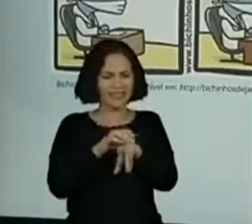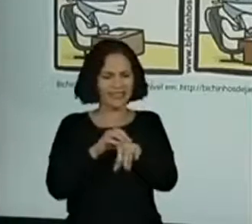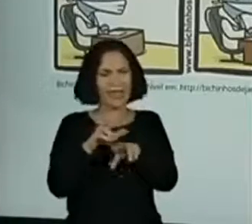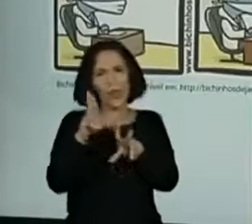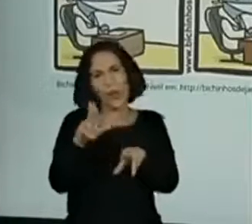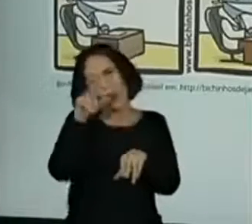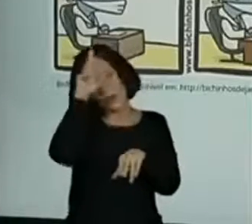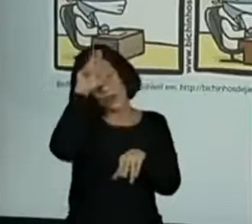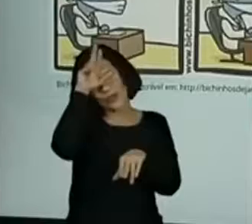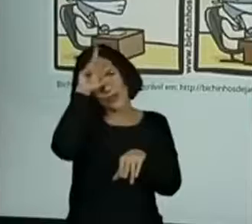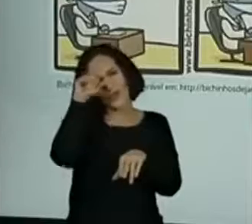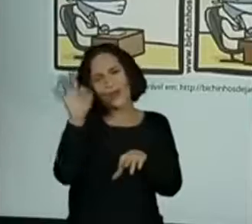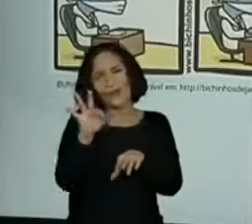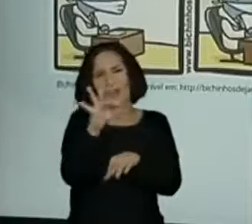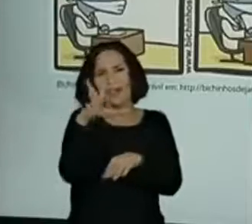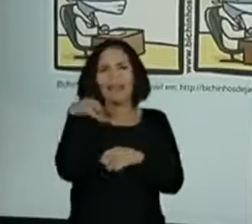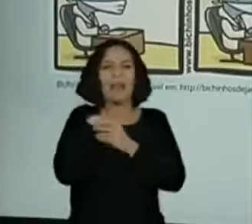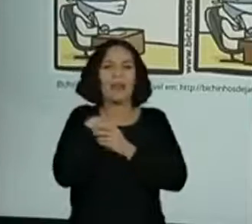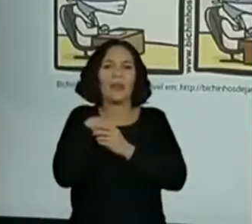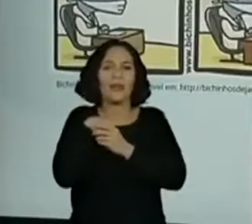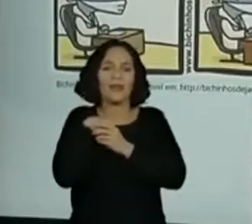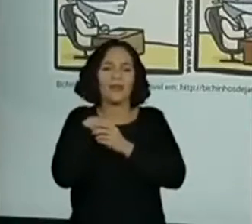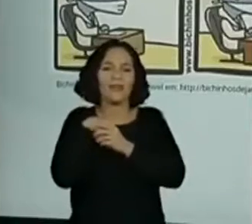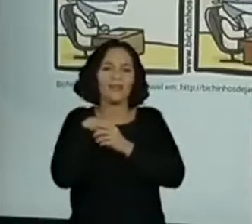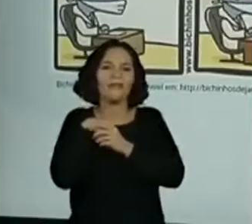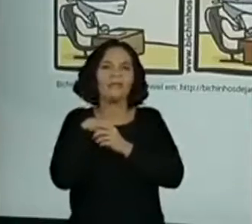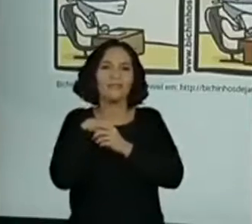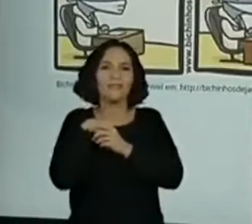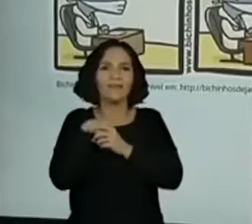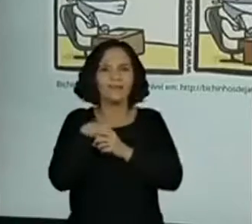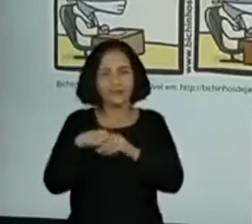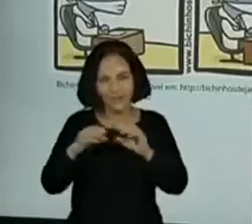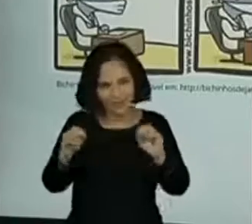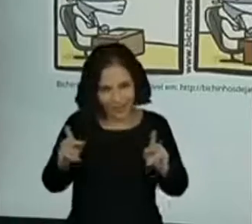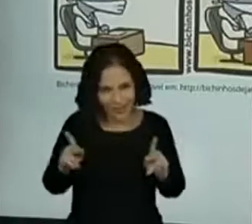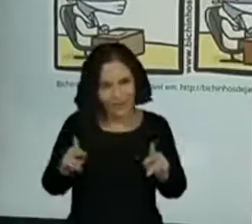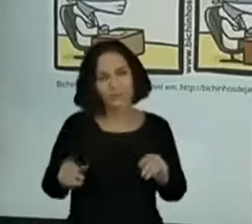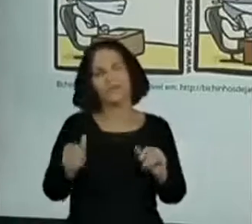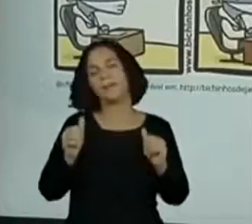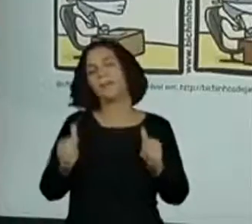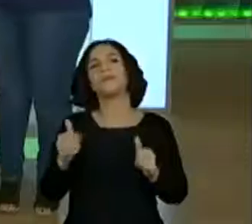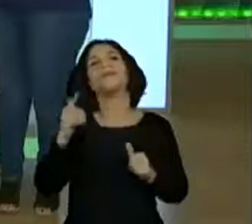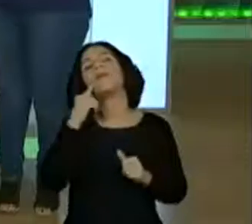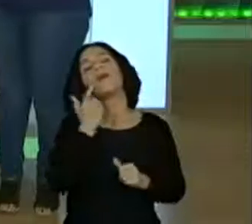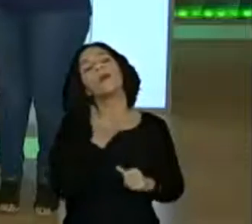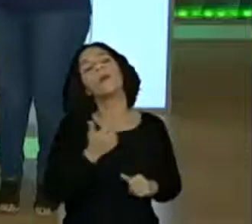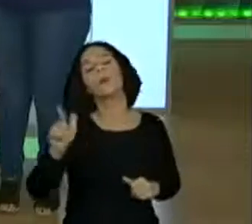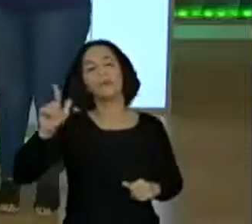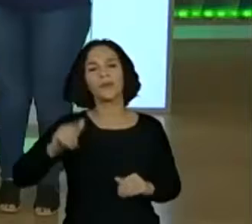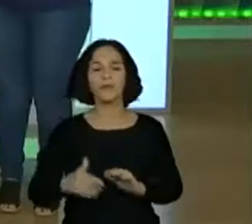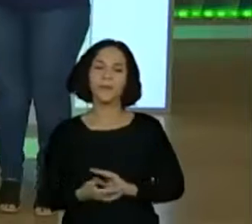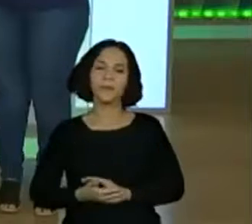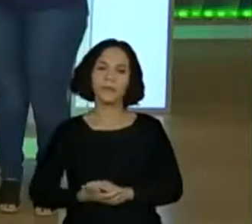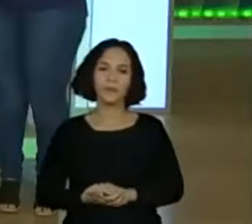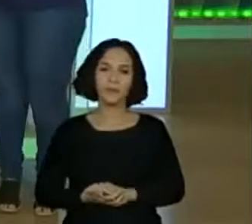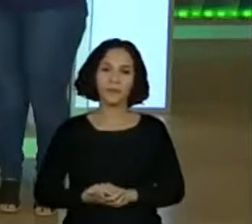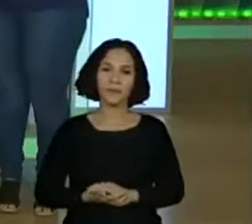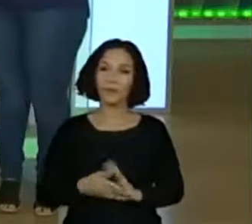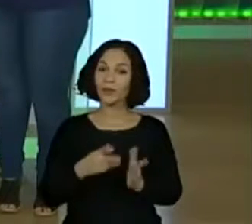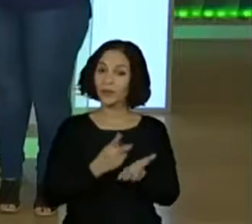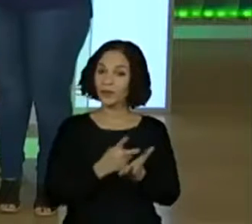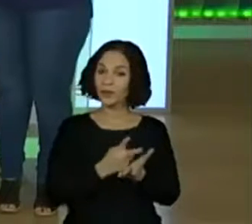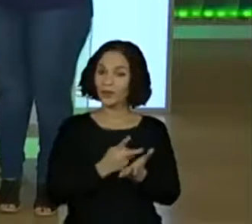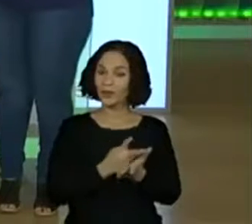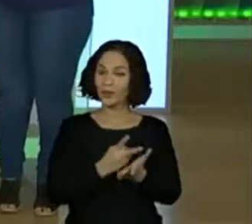quis brincar aí com uma formiguinha e formigamento. Perfeito? Muito bom. Olha lá. Vamos continuar.